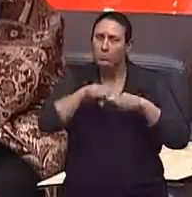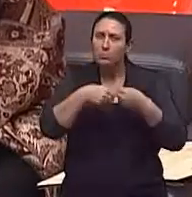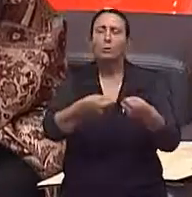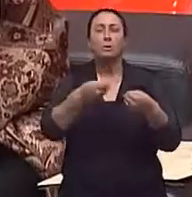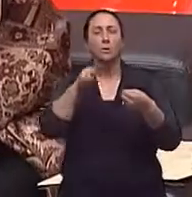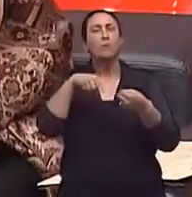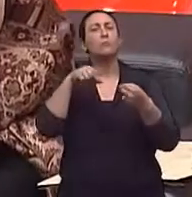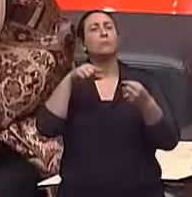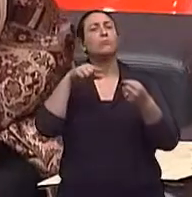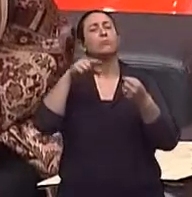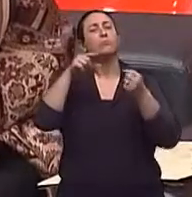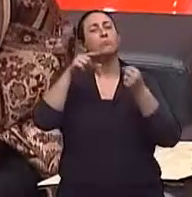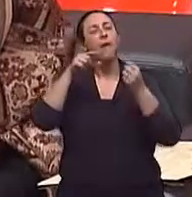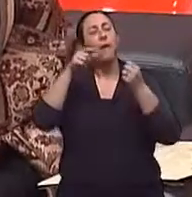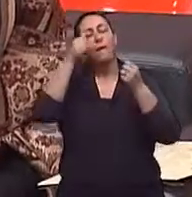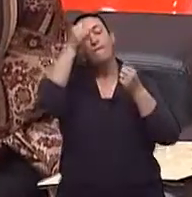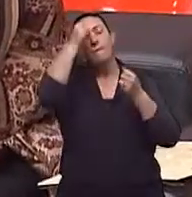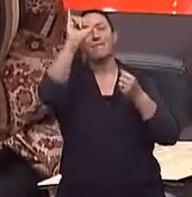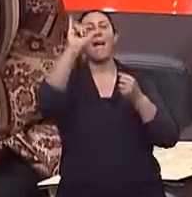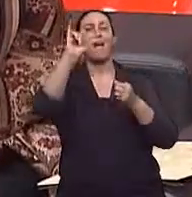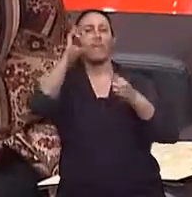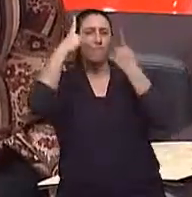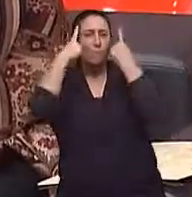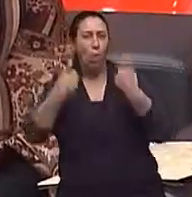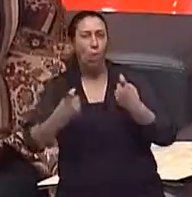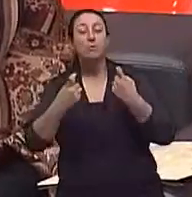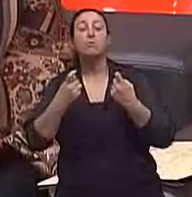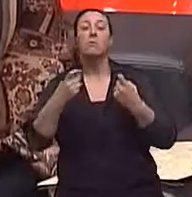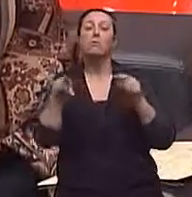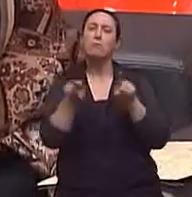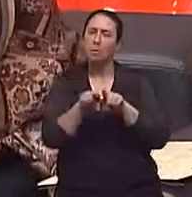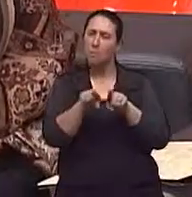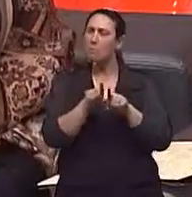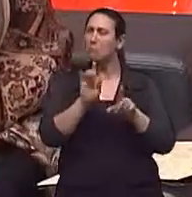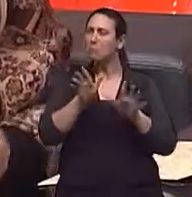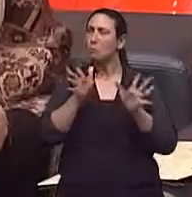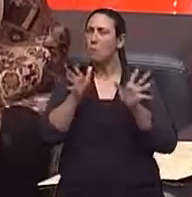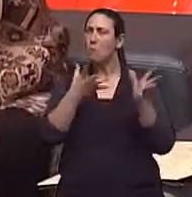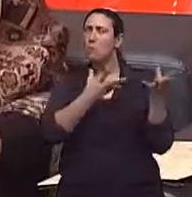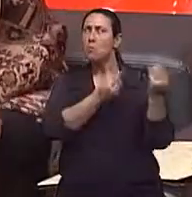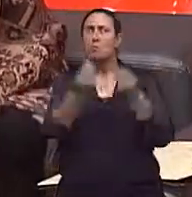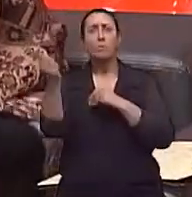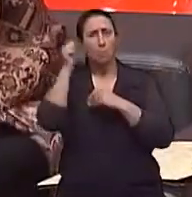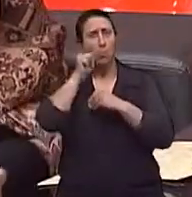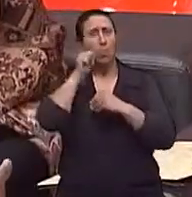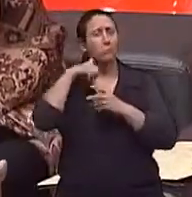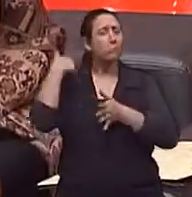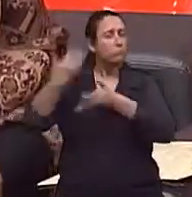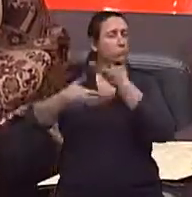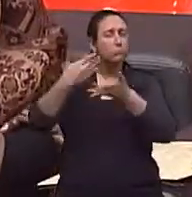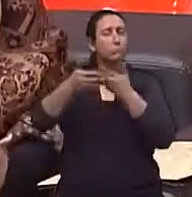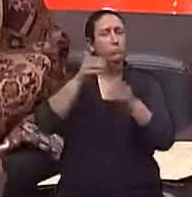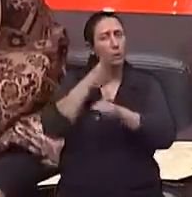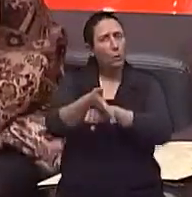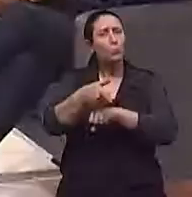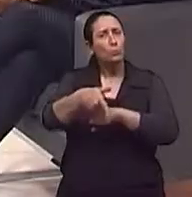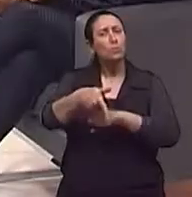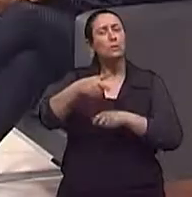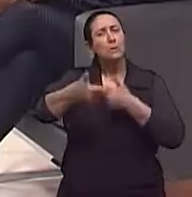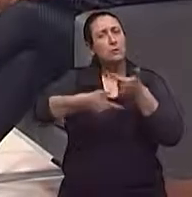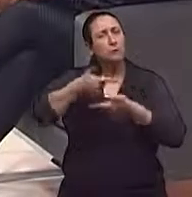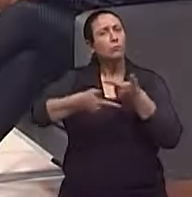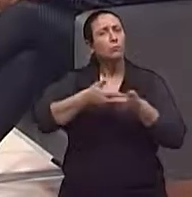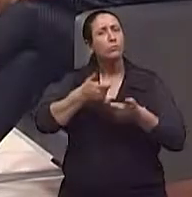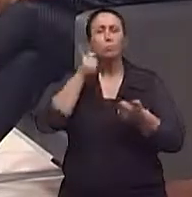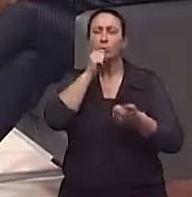situação de violência e a gente sabe que existe já bastante o índice bastante alto de mulheres que ao passar pelos serviços conseguiram